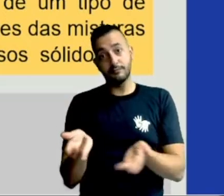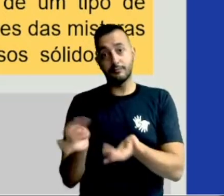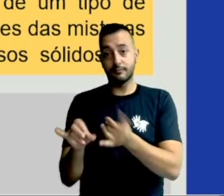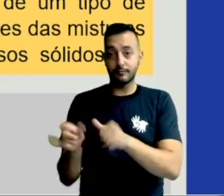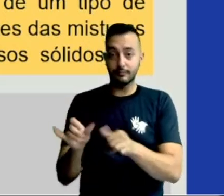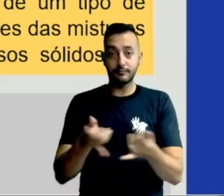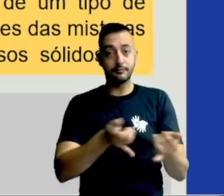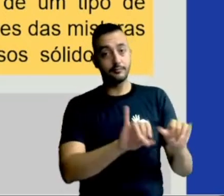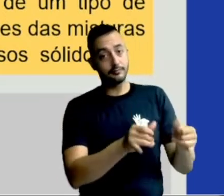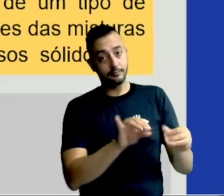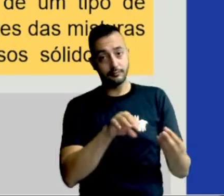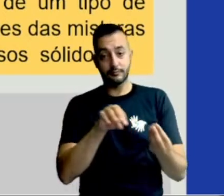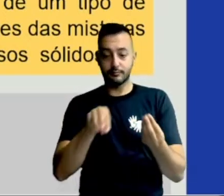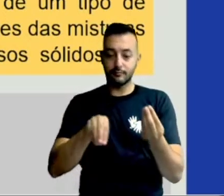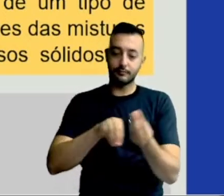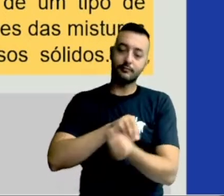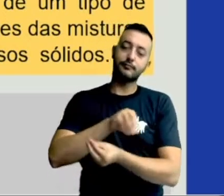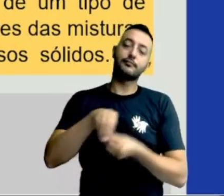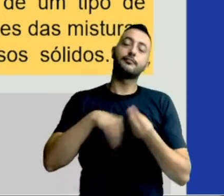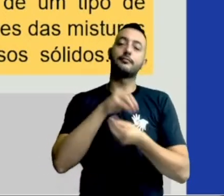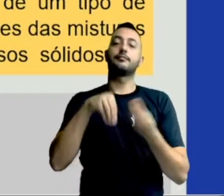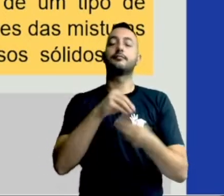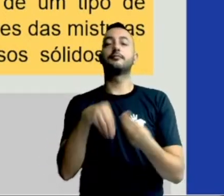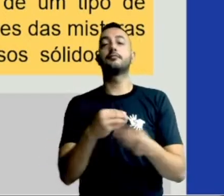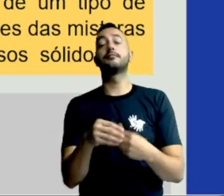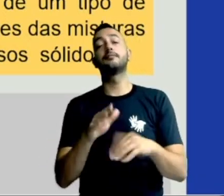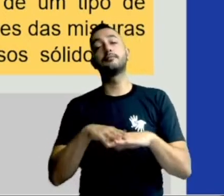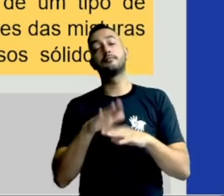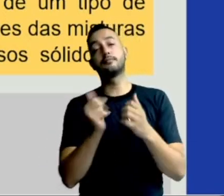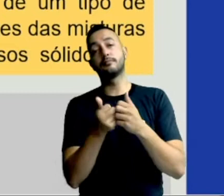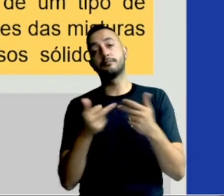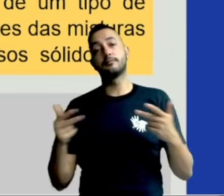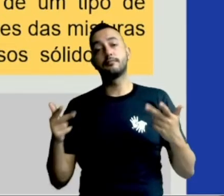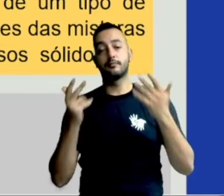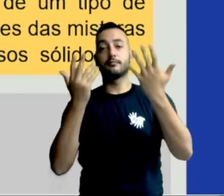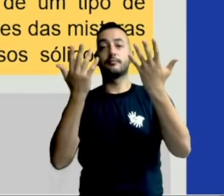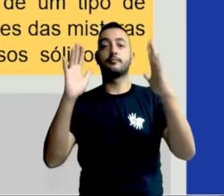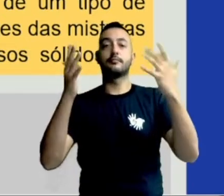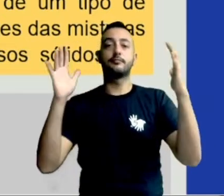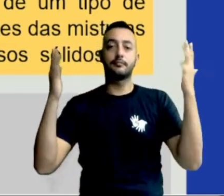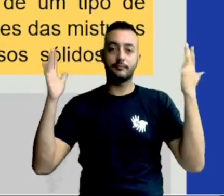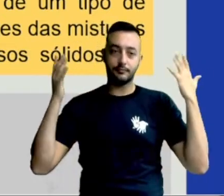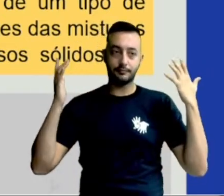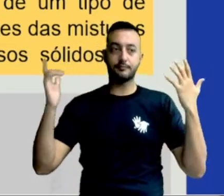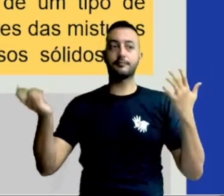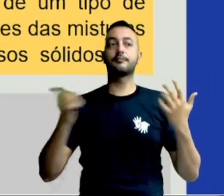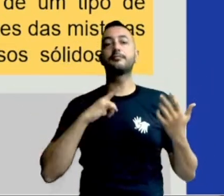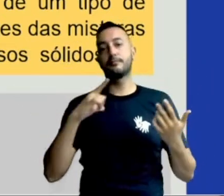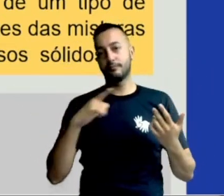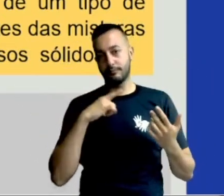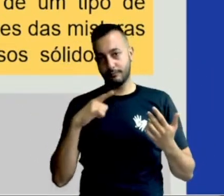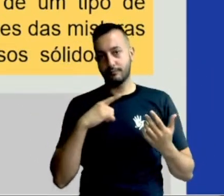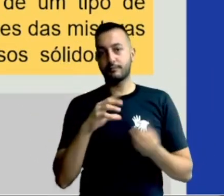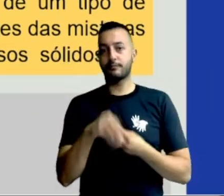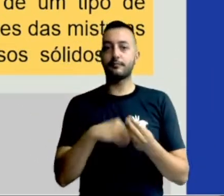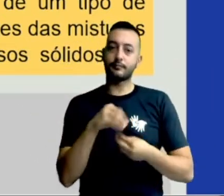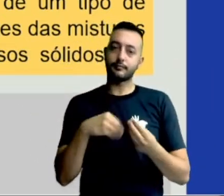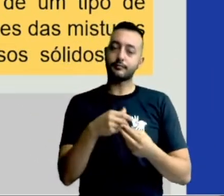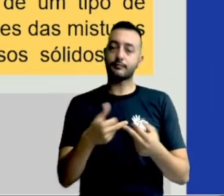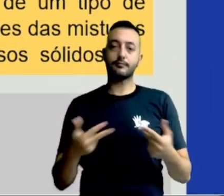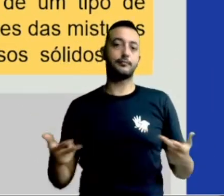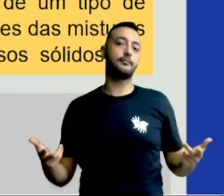substâncias diferentes. A maioria dos materiais que existem na natureza aparece sob a forma de mistura